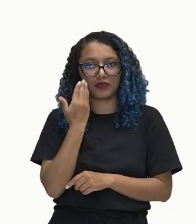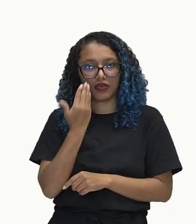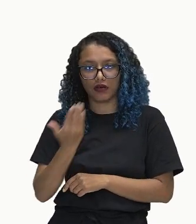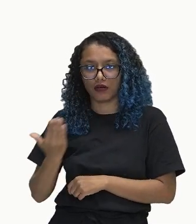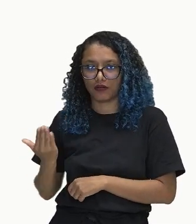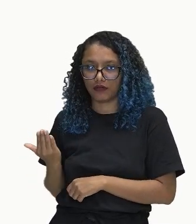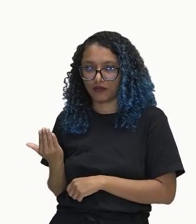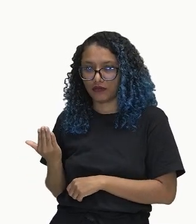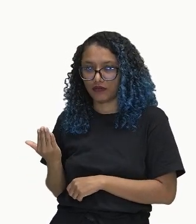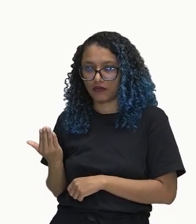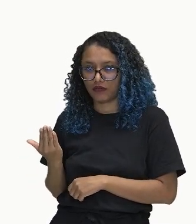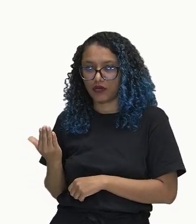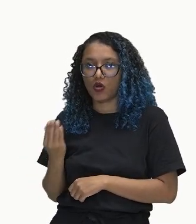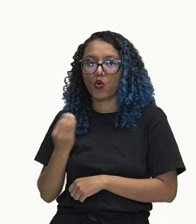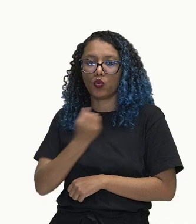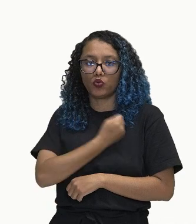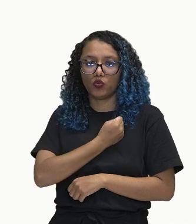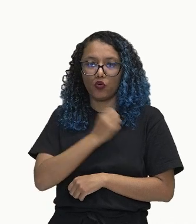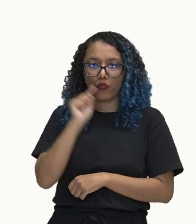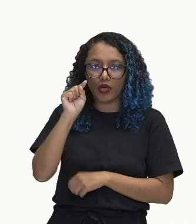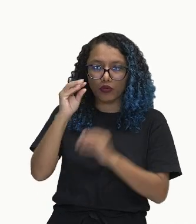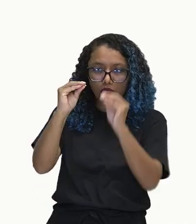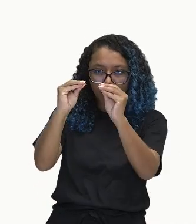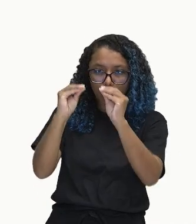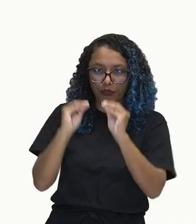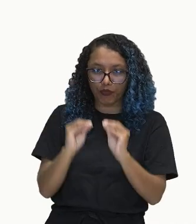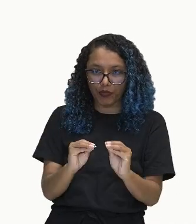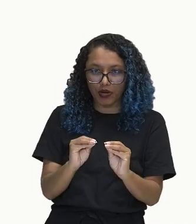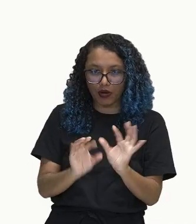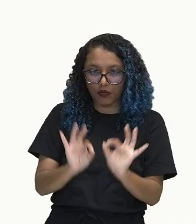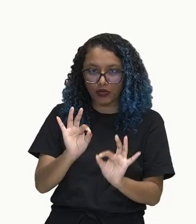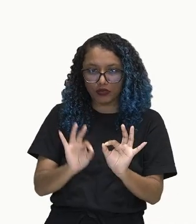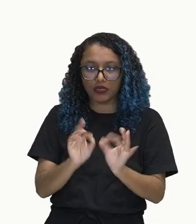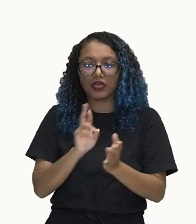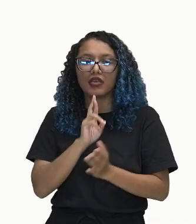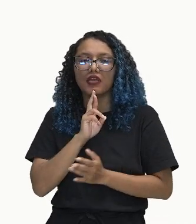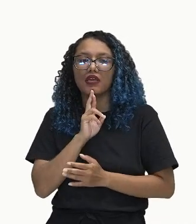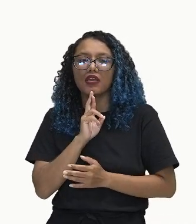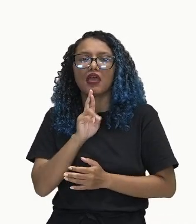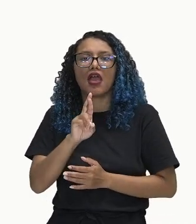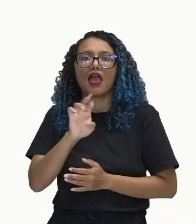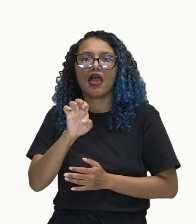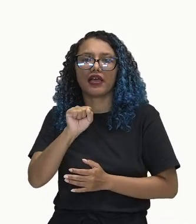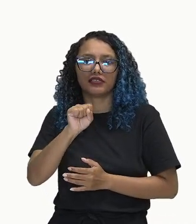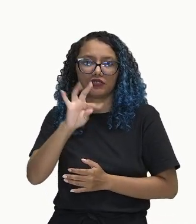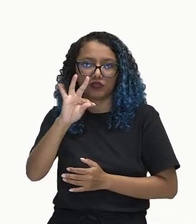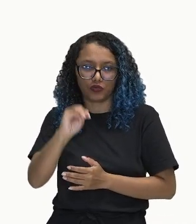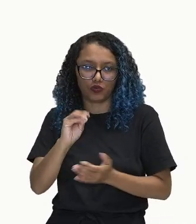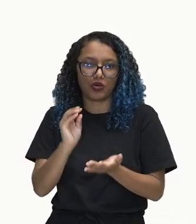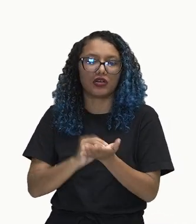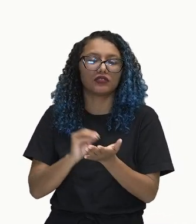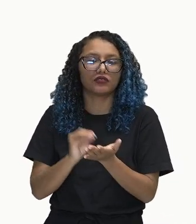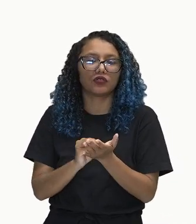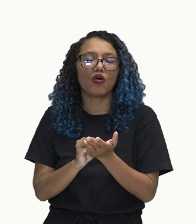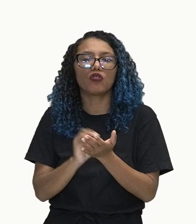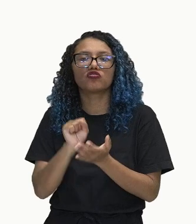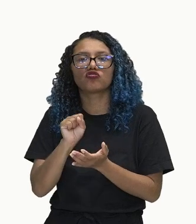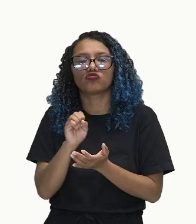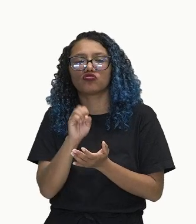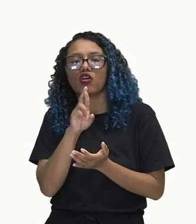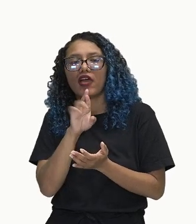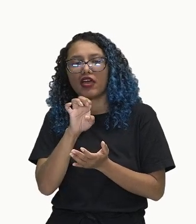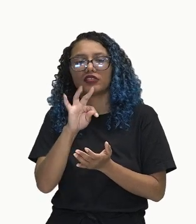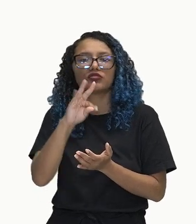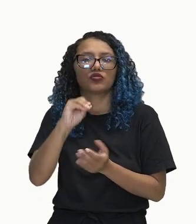pegando aqui. E quem é o resto? O resto é o valor que está aqui escrito por último à